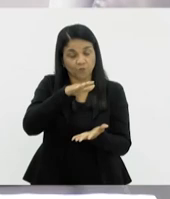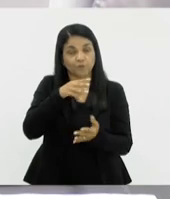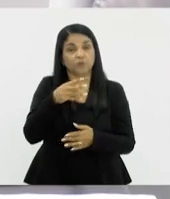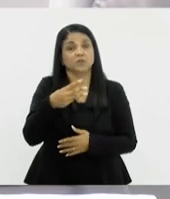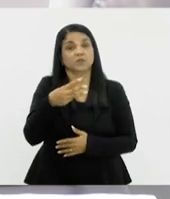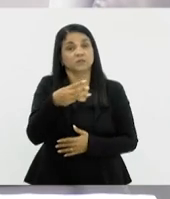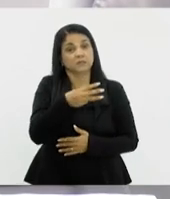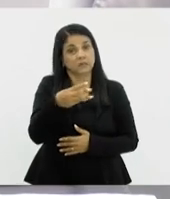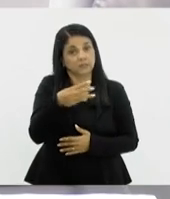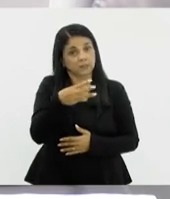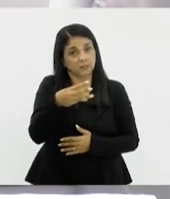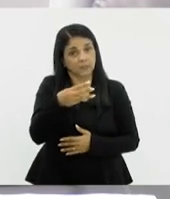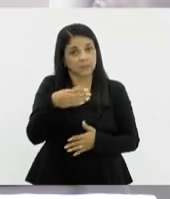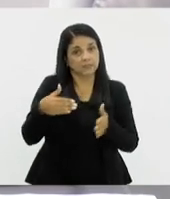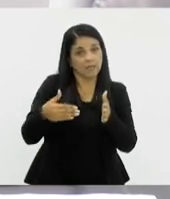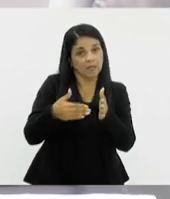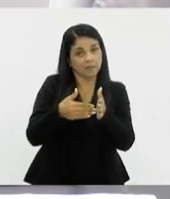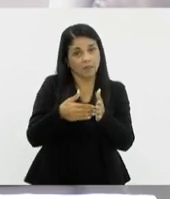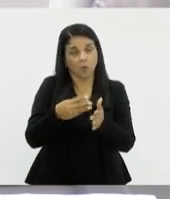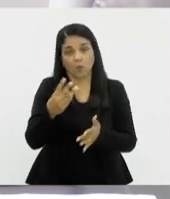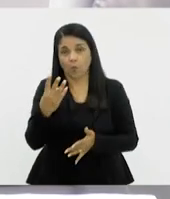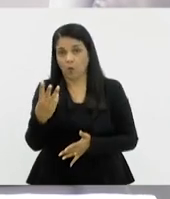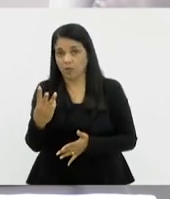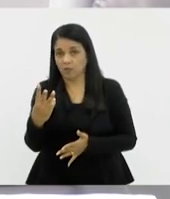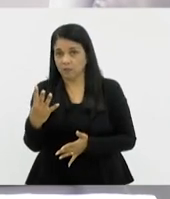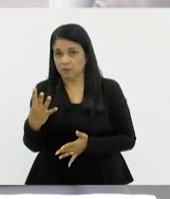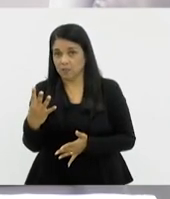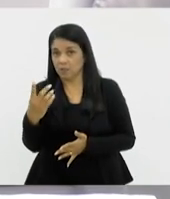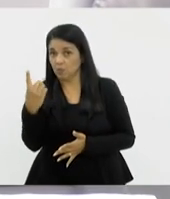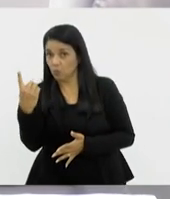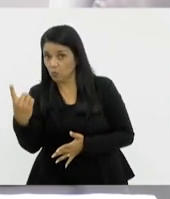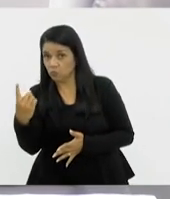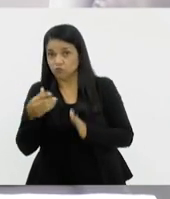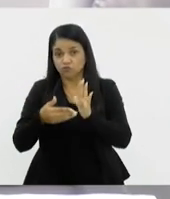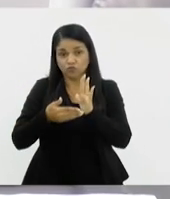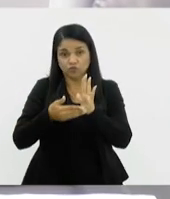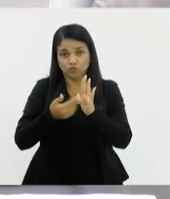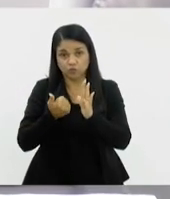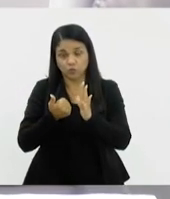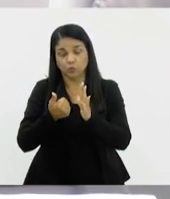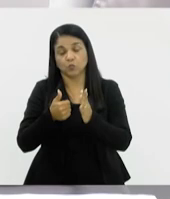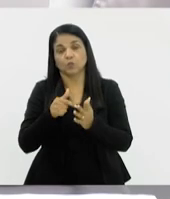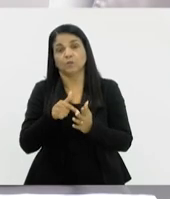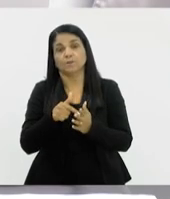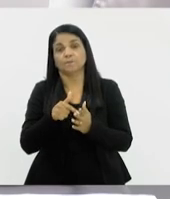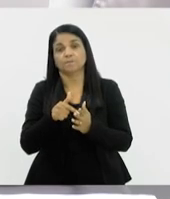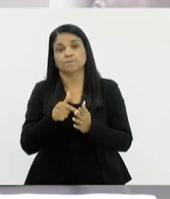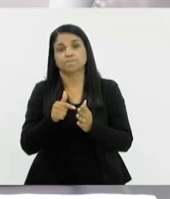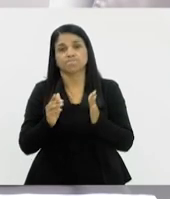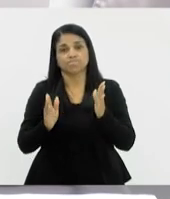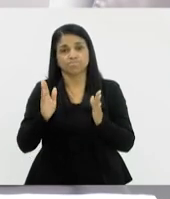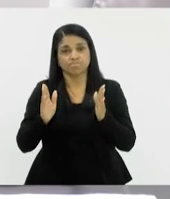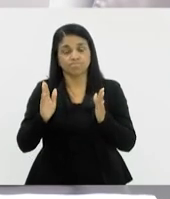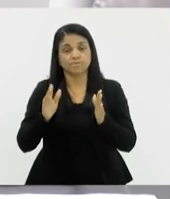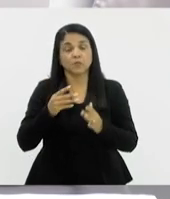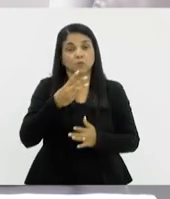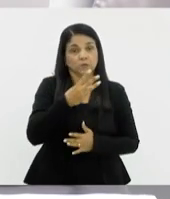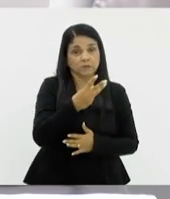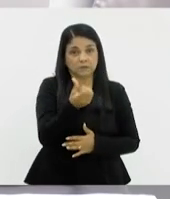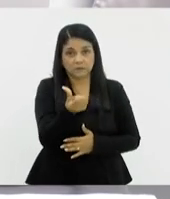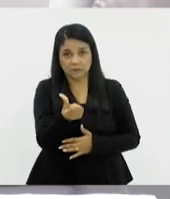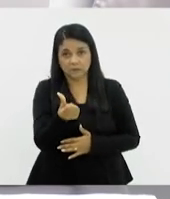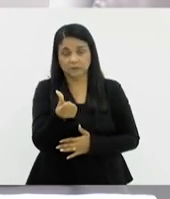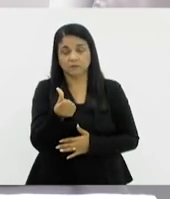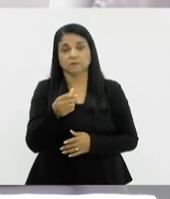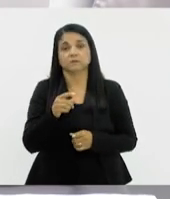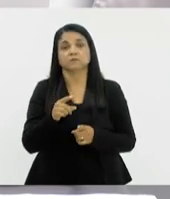do 33 ao 41, foram retirados de pauta o 36 e